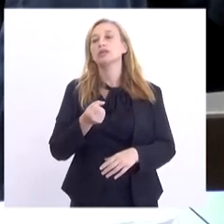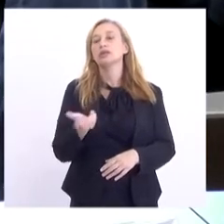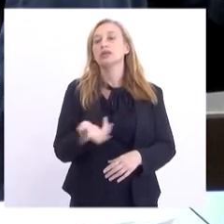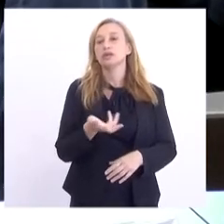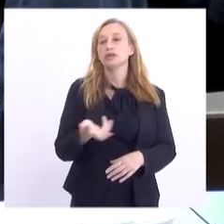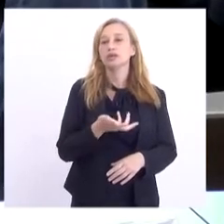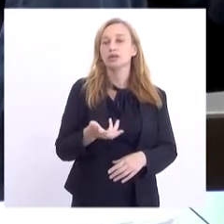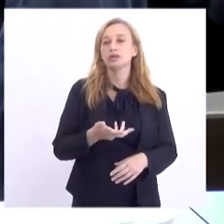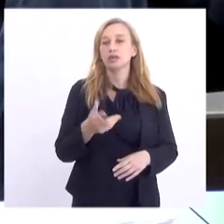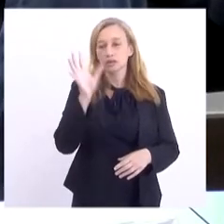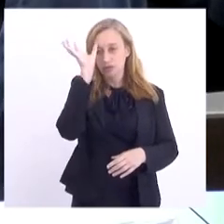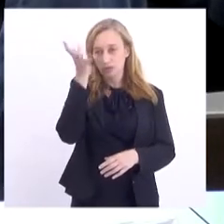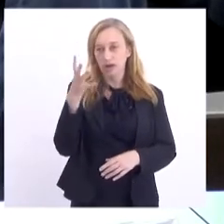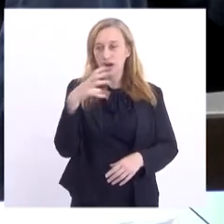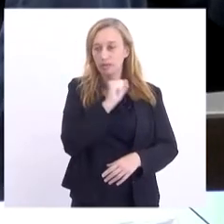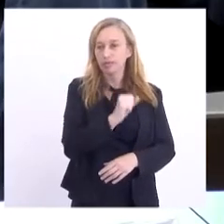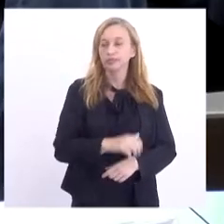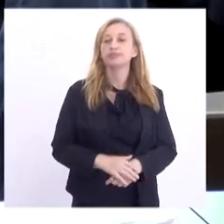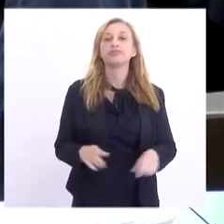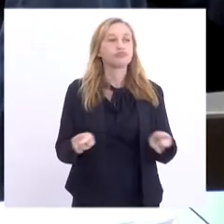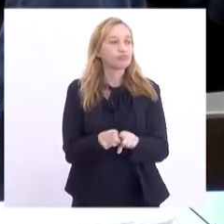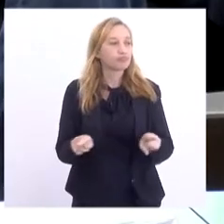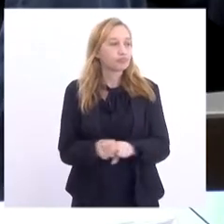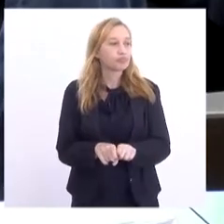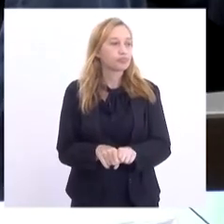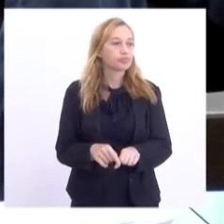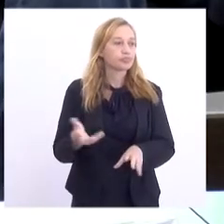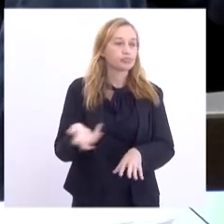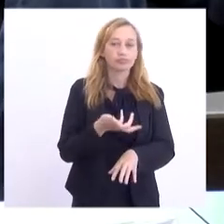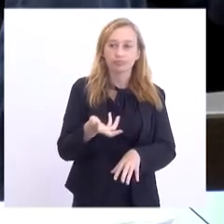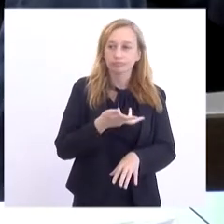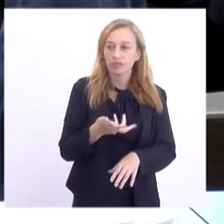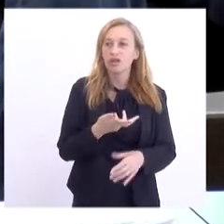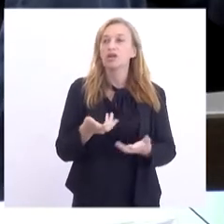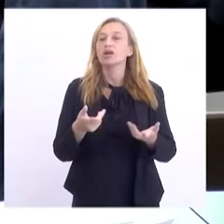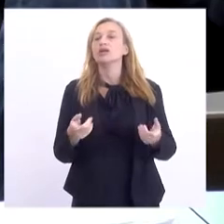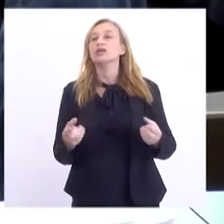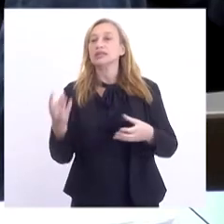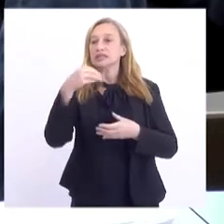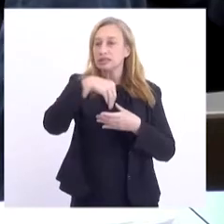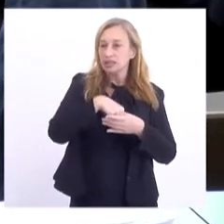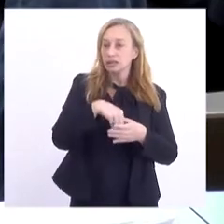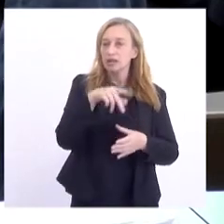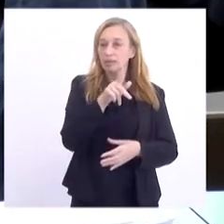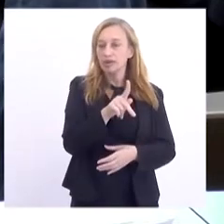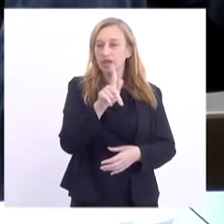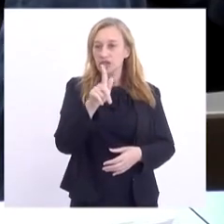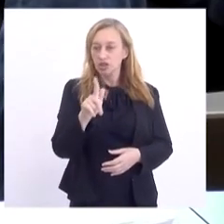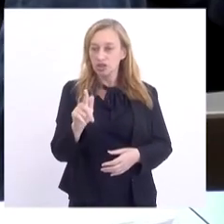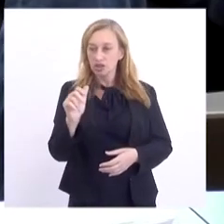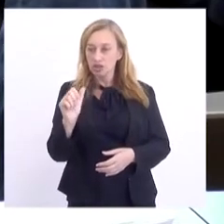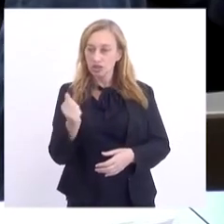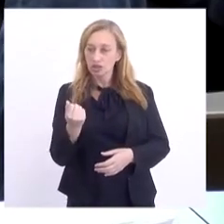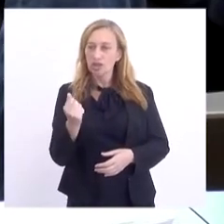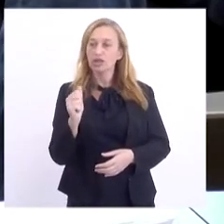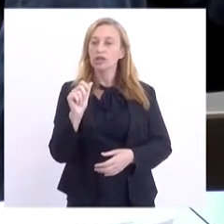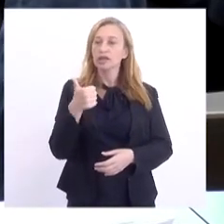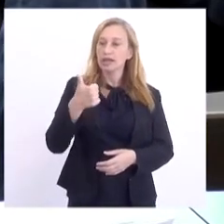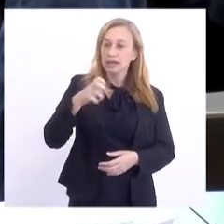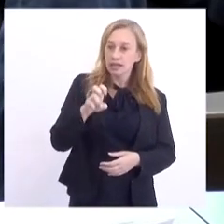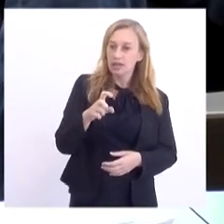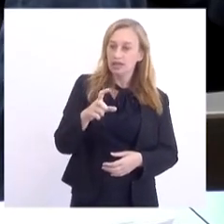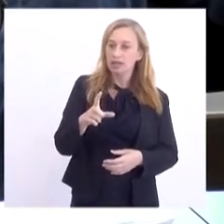é também sob o ponto de vista da agilidade a gente estabeleceu dentro da PG 15 que o órgão que o refil